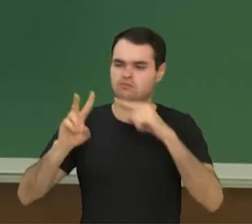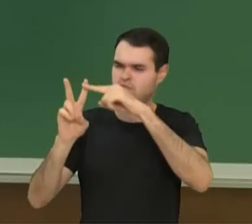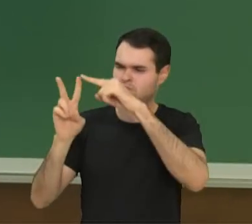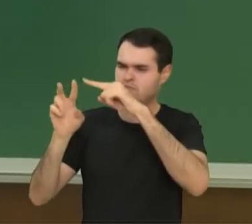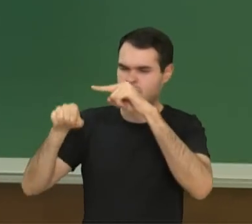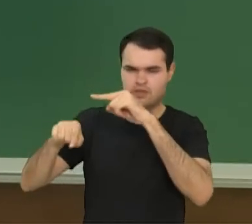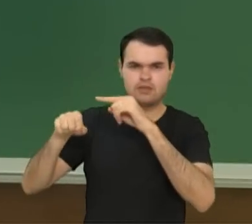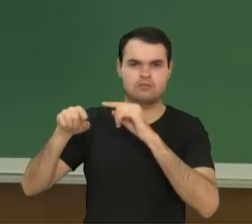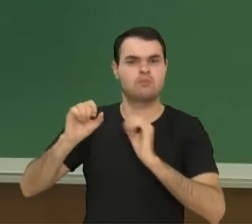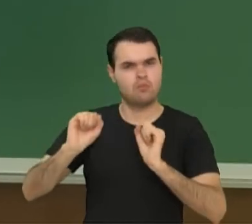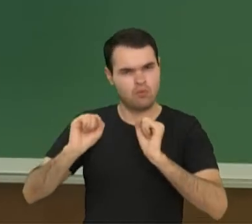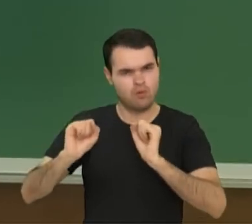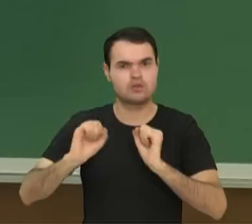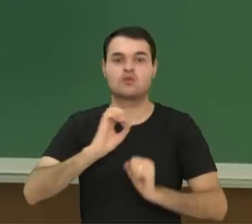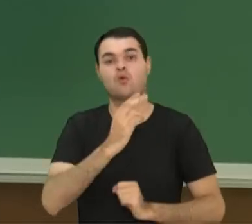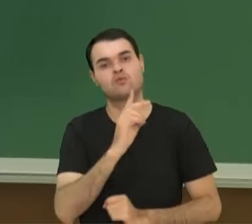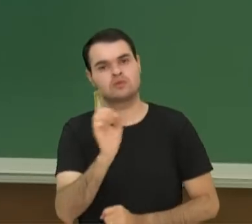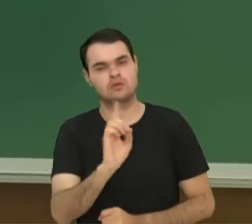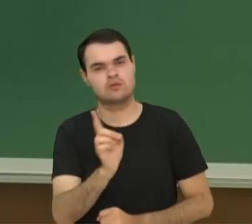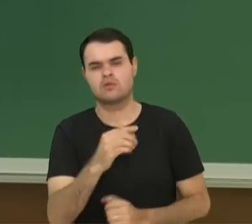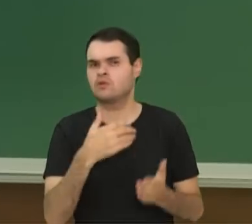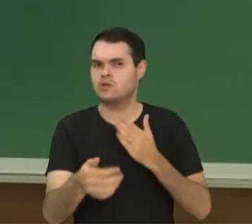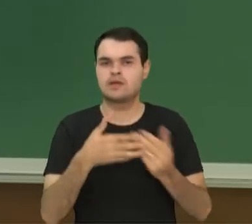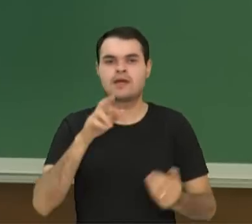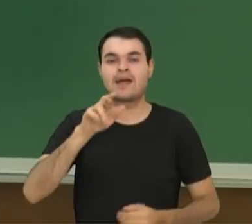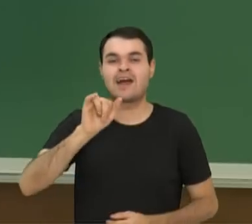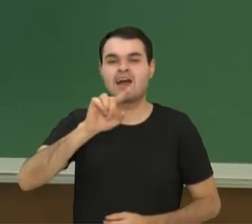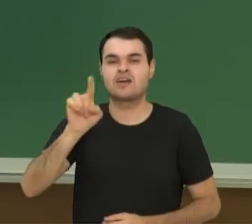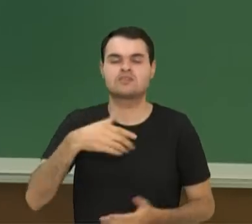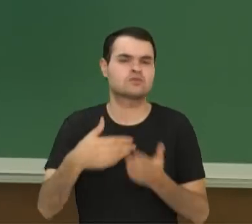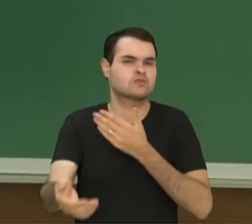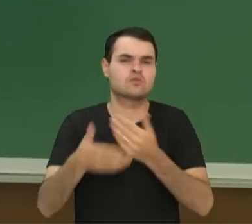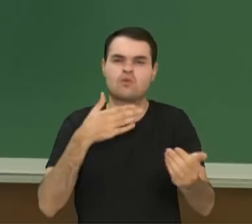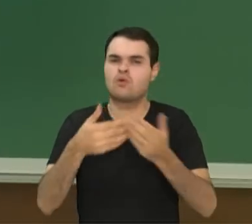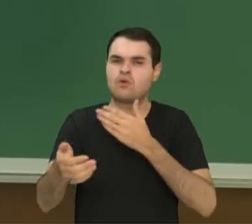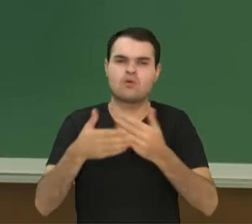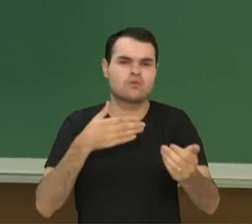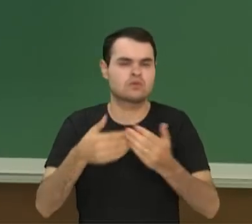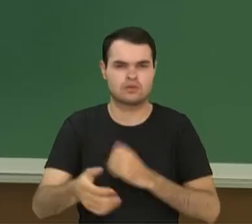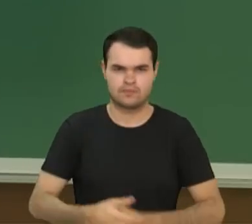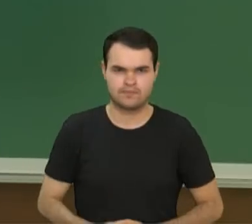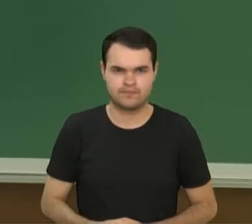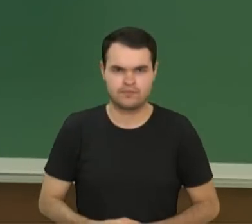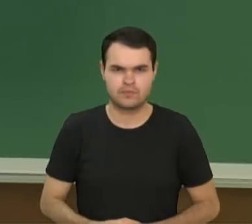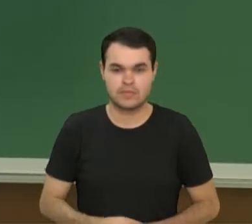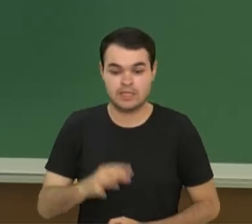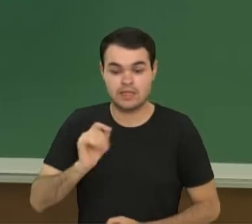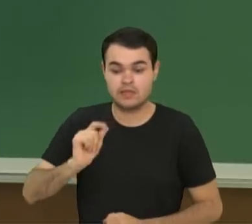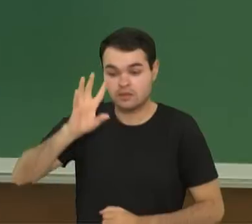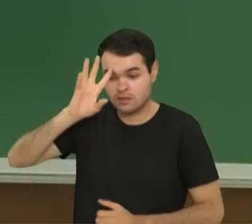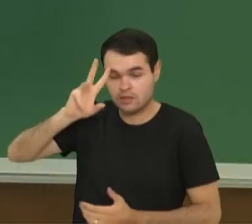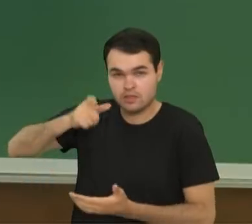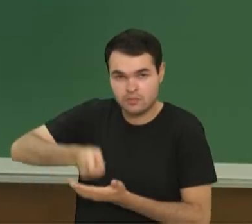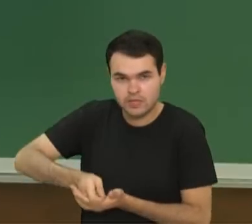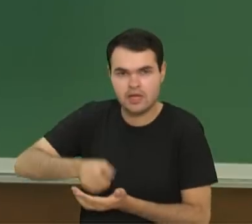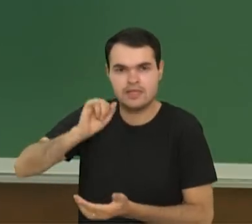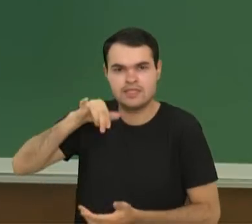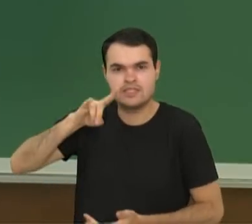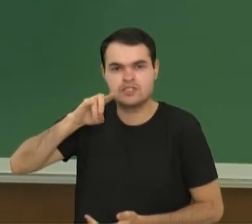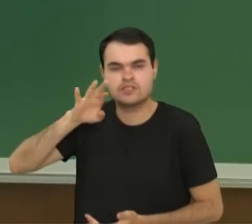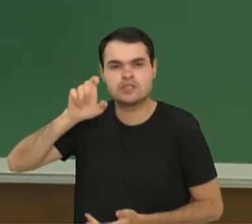raiz quadrada. Pode ser raiz de qualquer índice. No caso, quem vai determinar o índice é